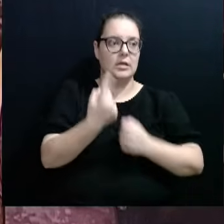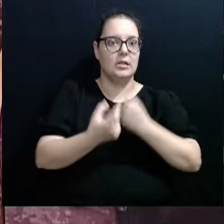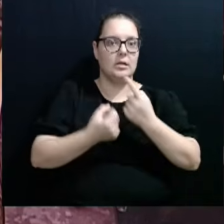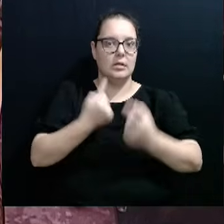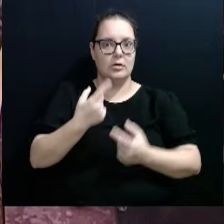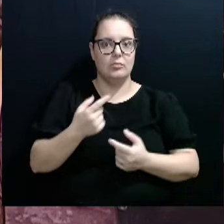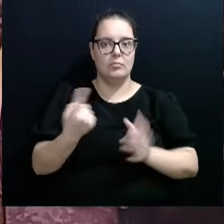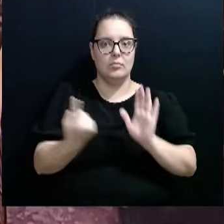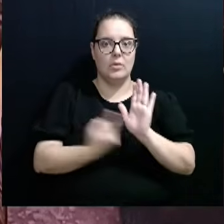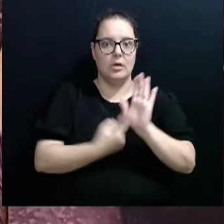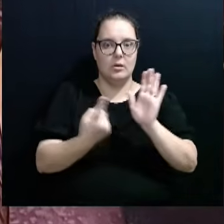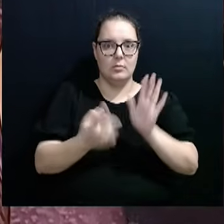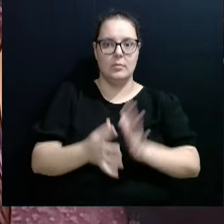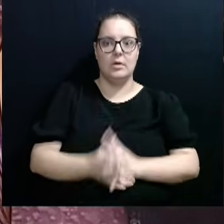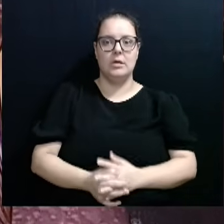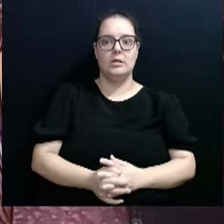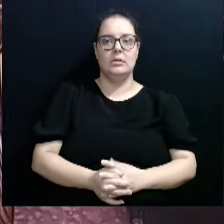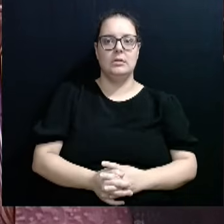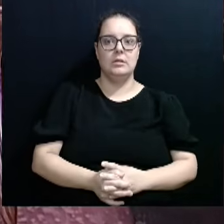de